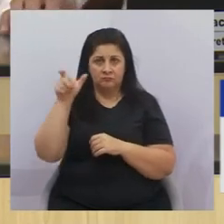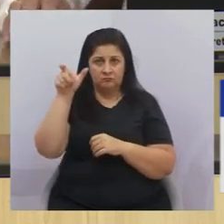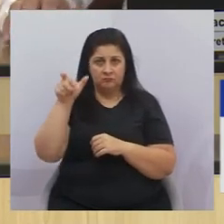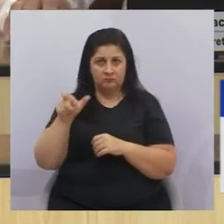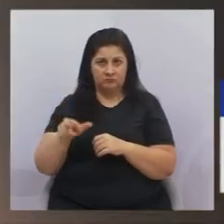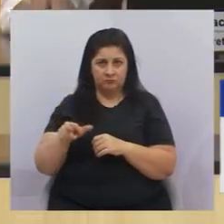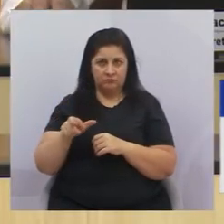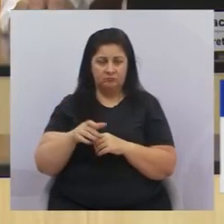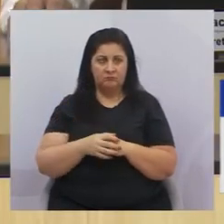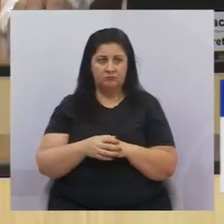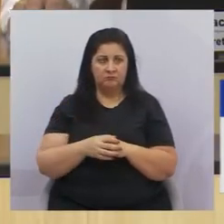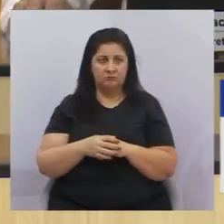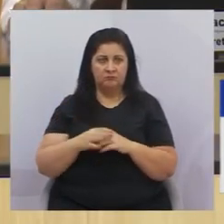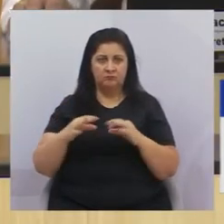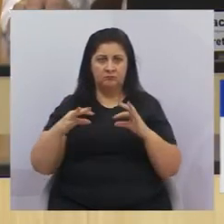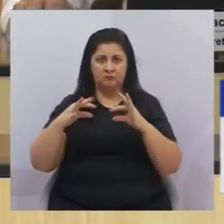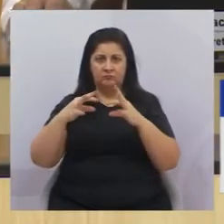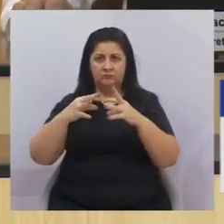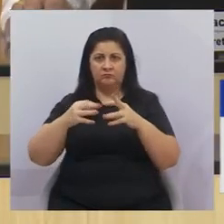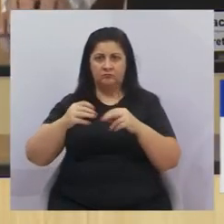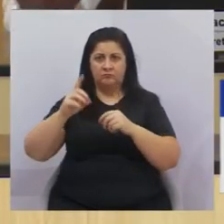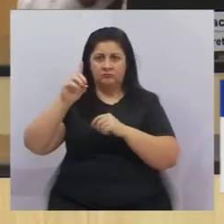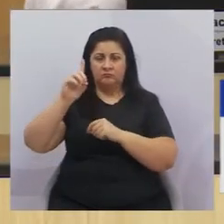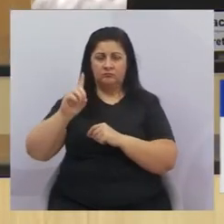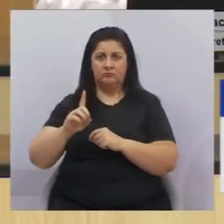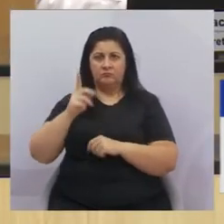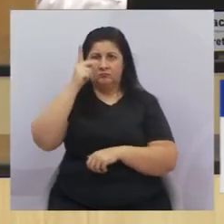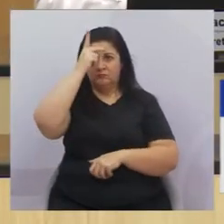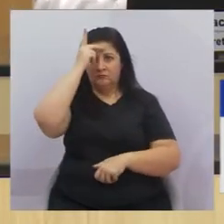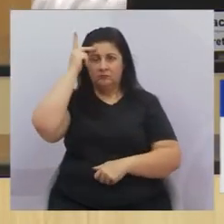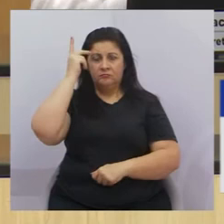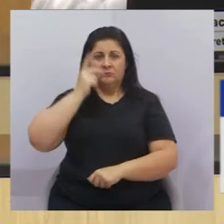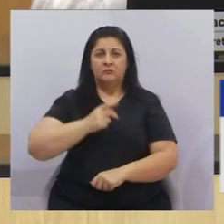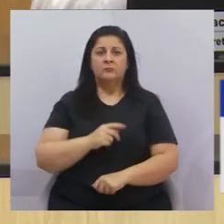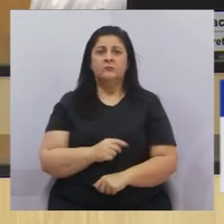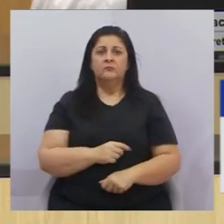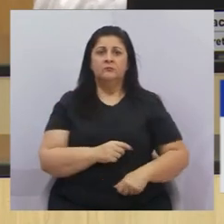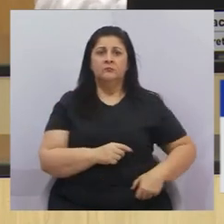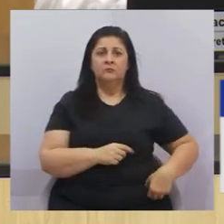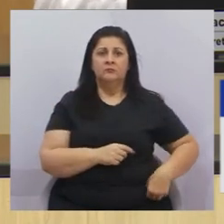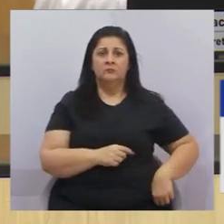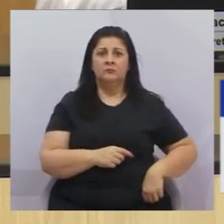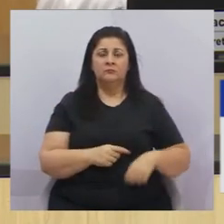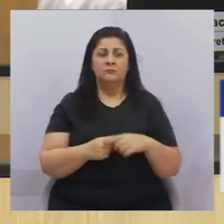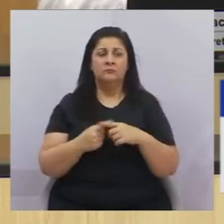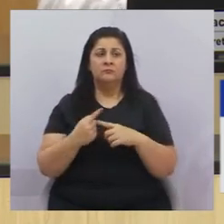todos os direitos das pessoas realmente funcionem. Porque se criar